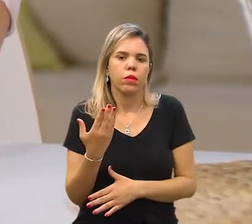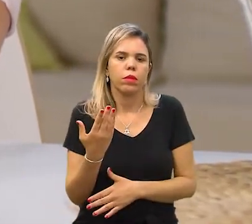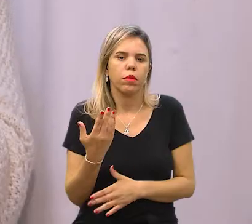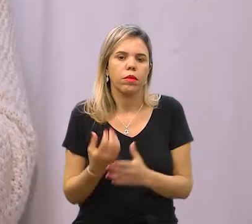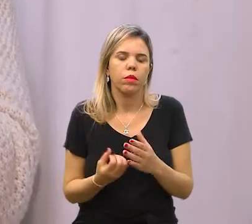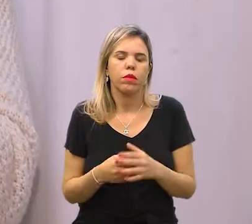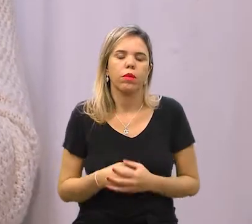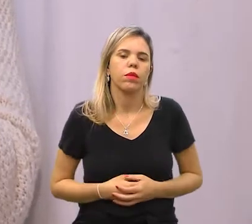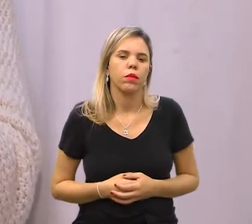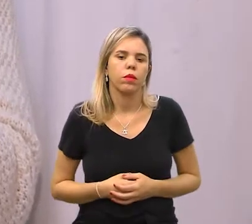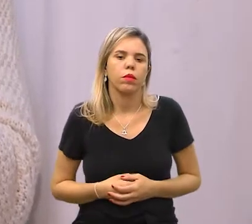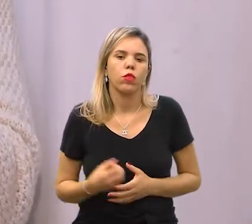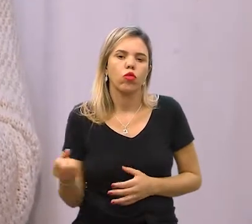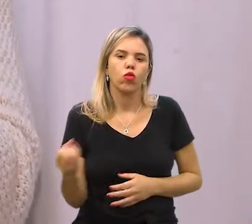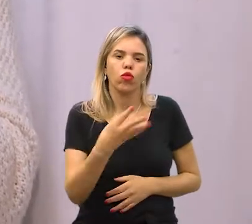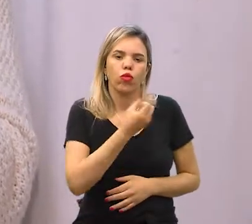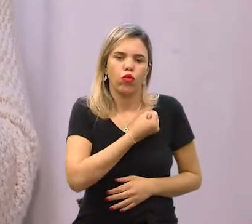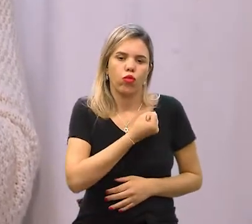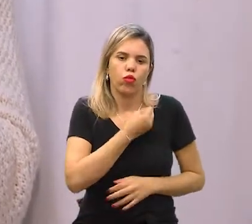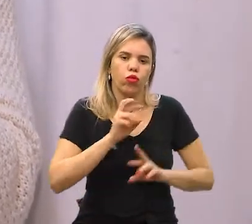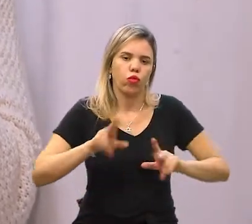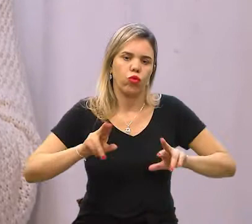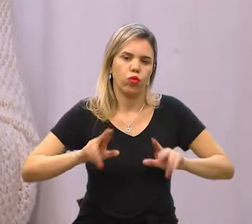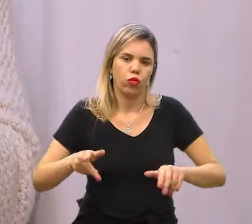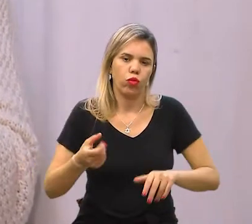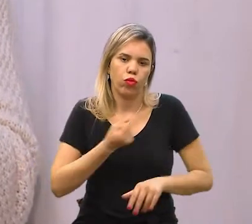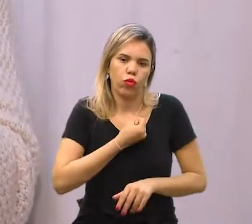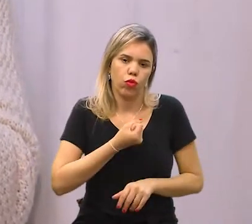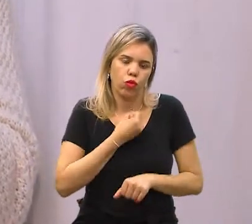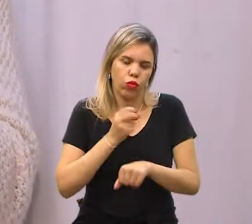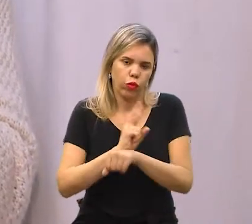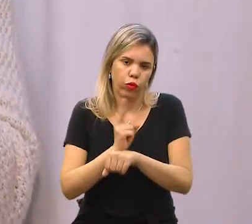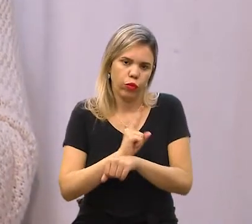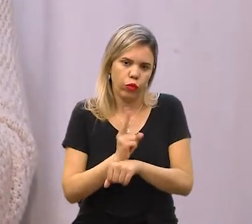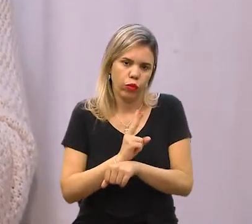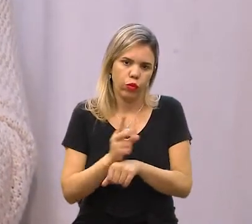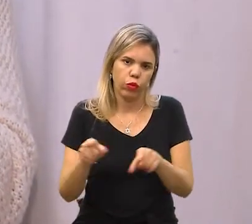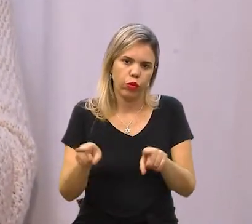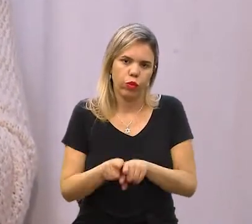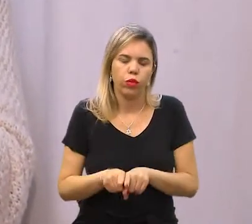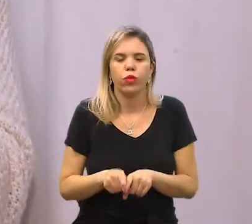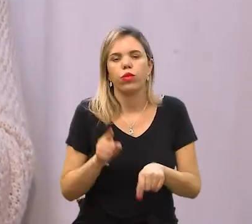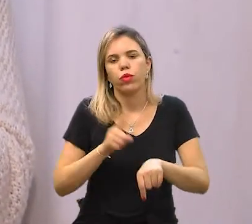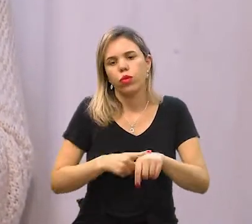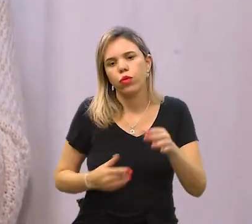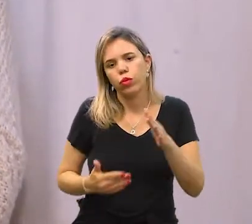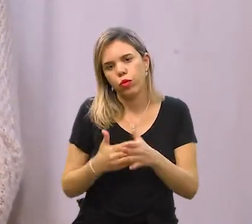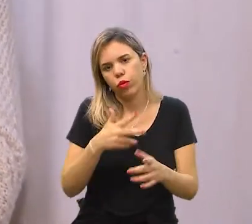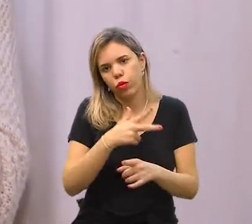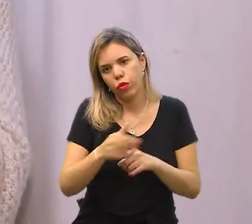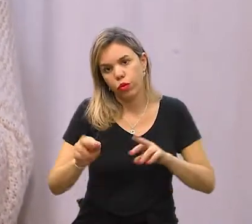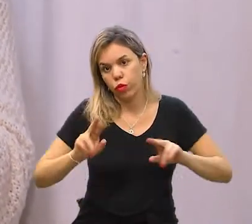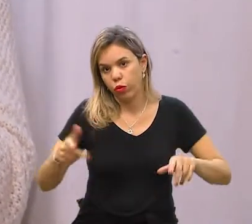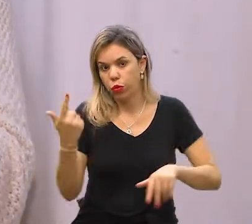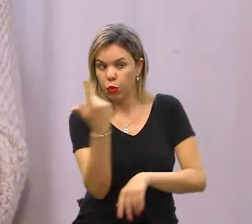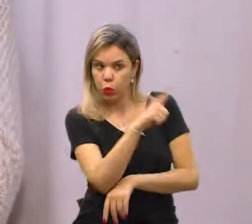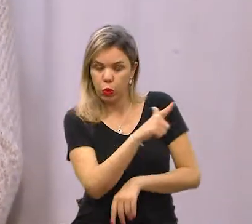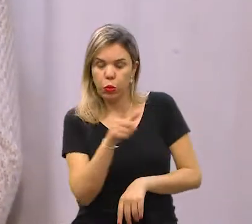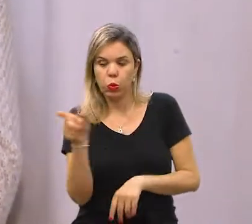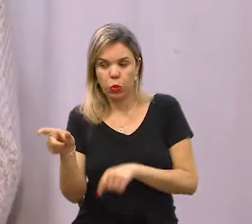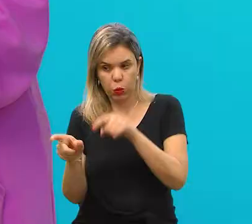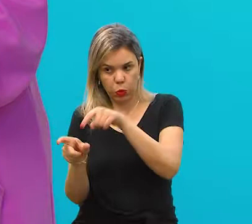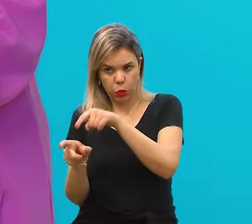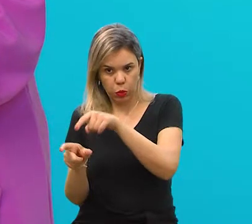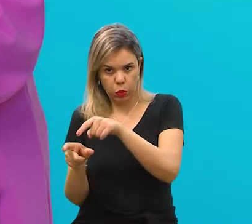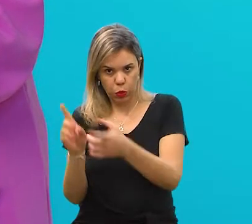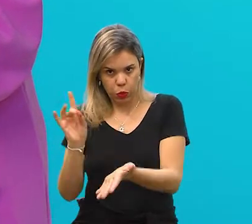vai criar um novo número, um novo código de segurança e também um prazo de validade diferente do seu cartão